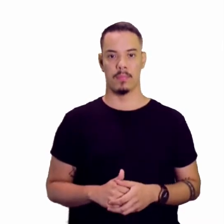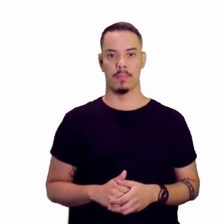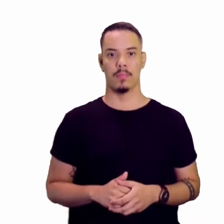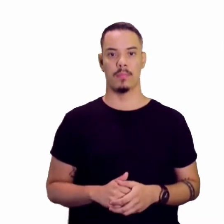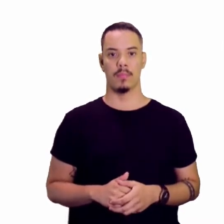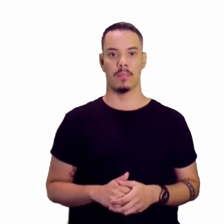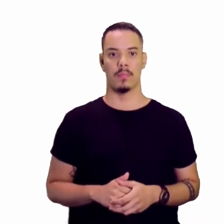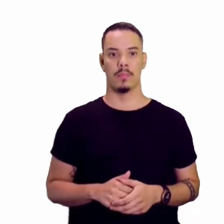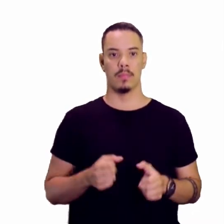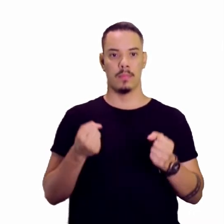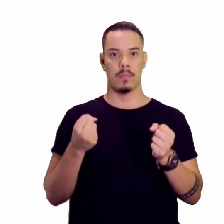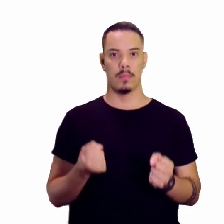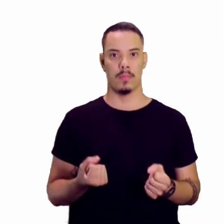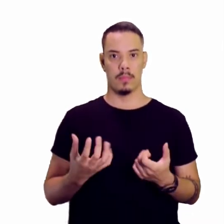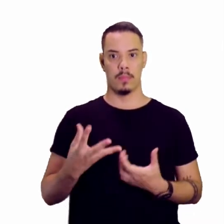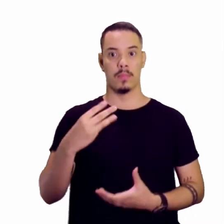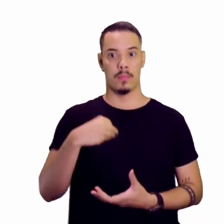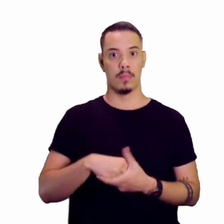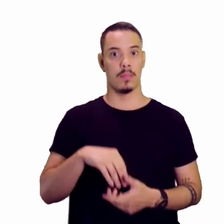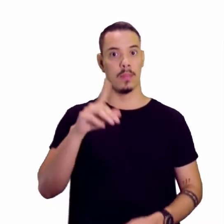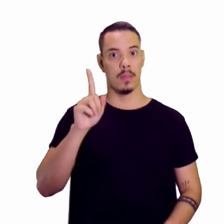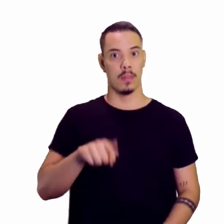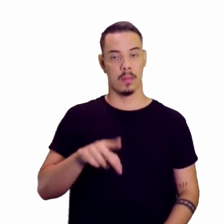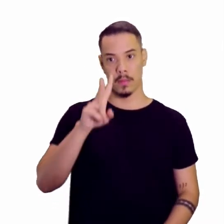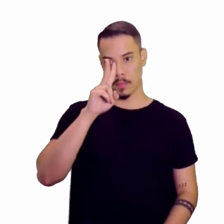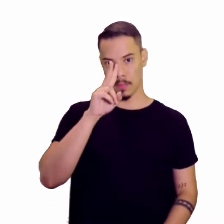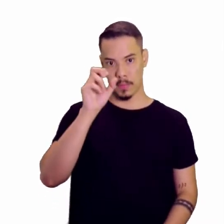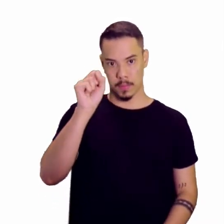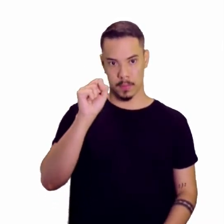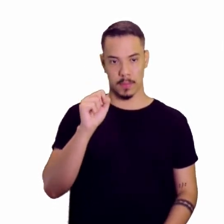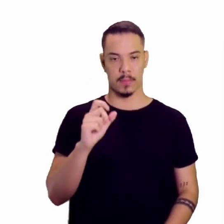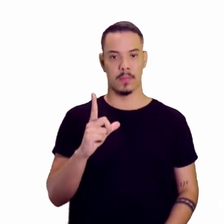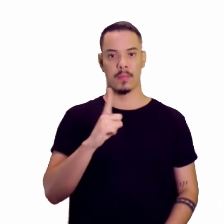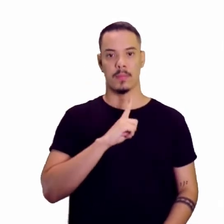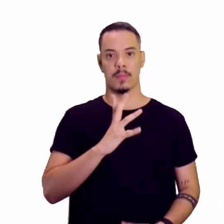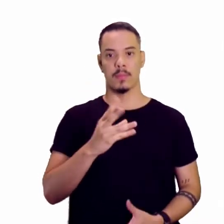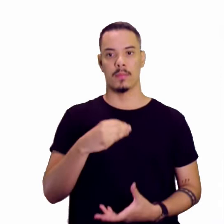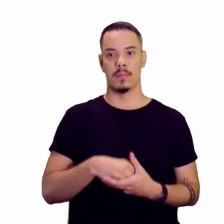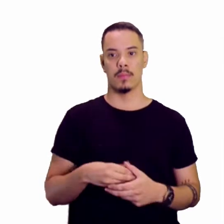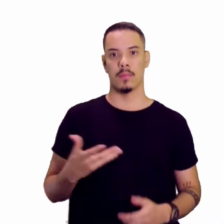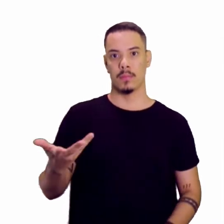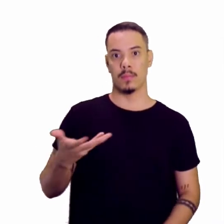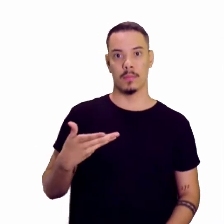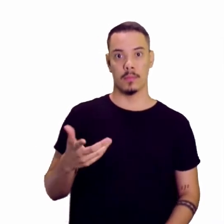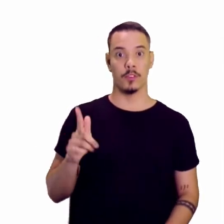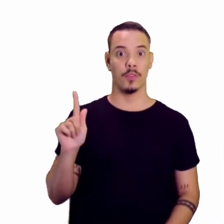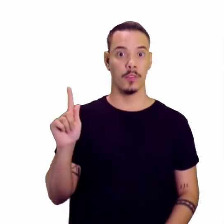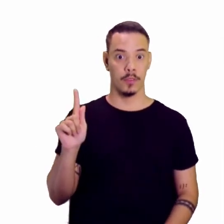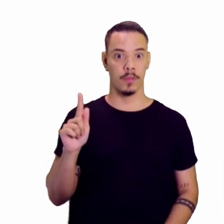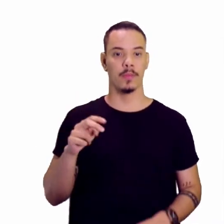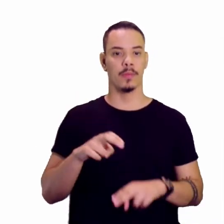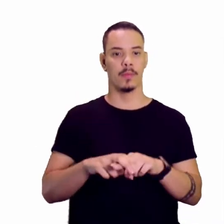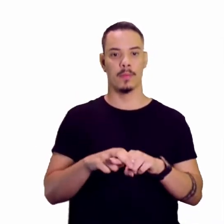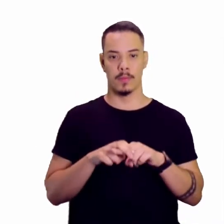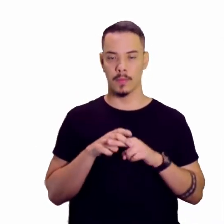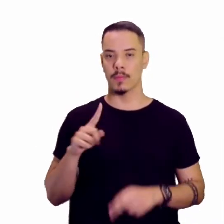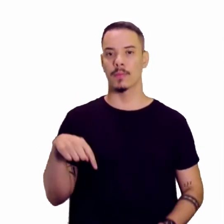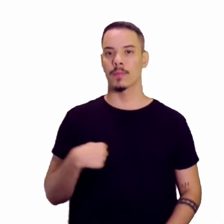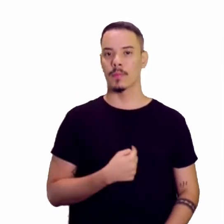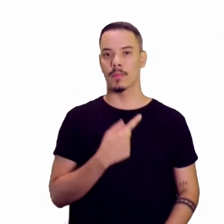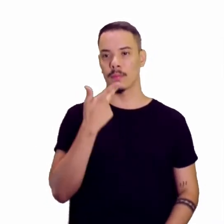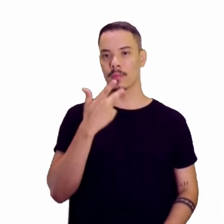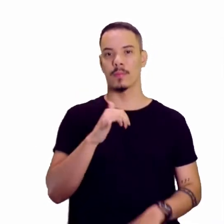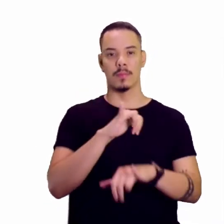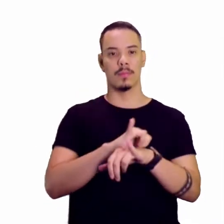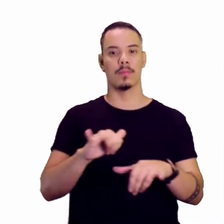o peso de um corpo é uma força que imprime a este corpo uma aceleração G. Por isso que a gente fala dessa aceleração. Falamos em